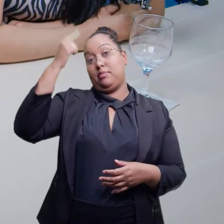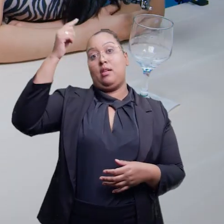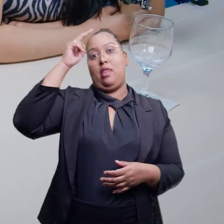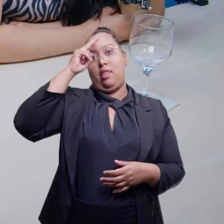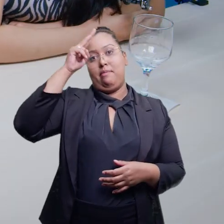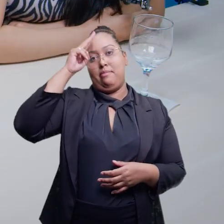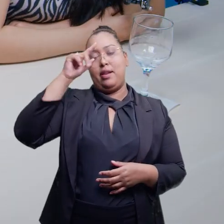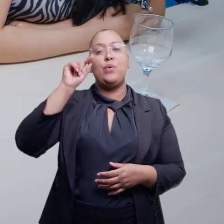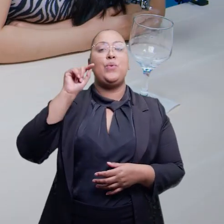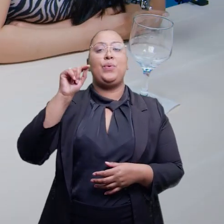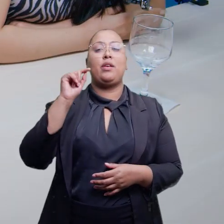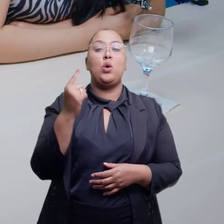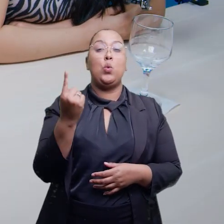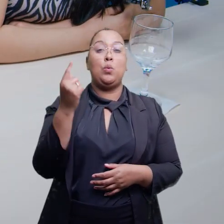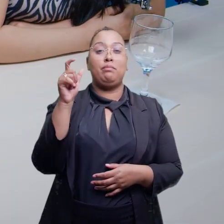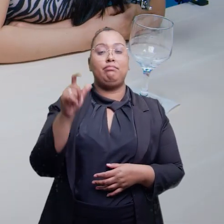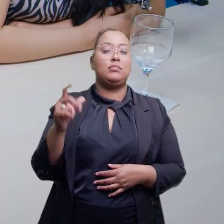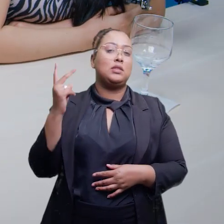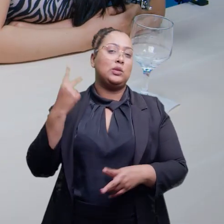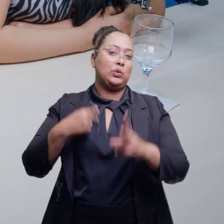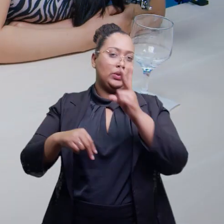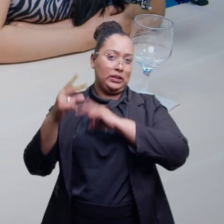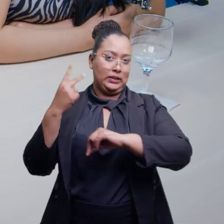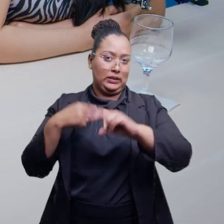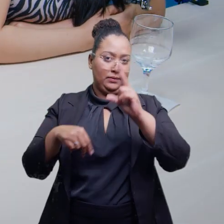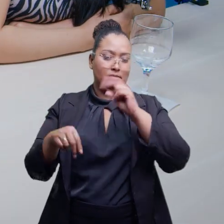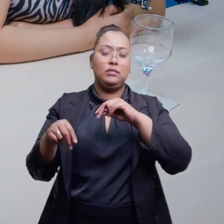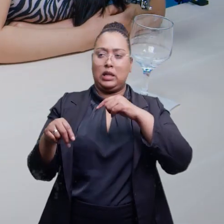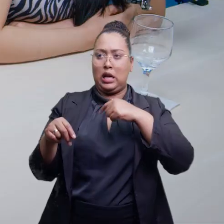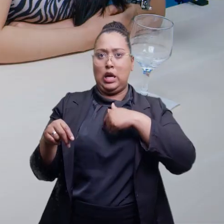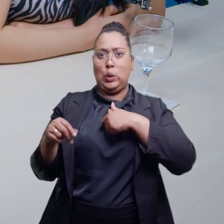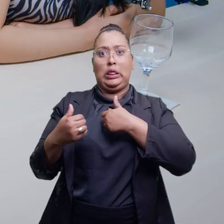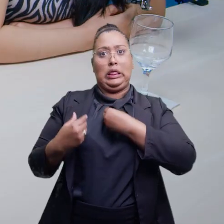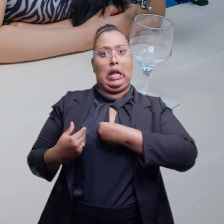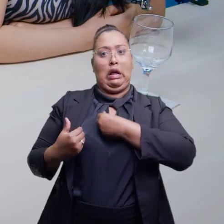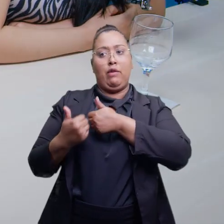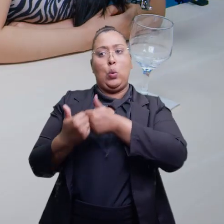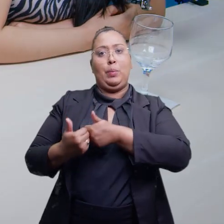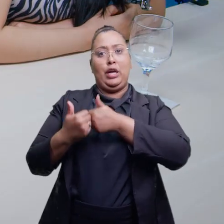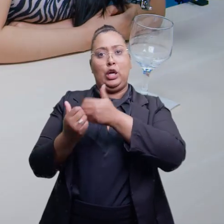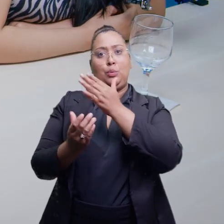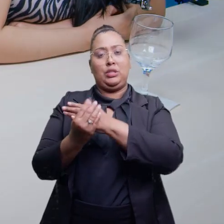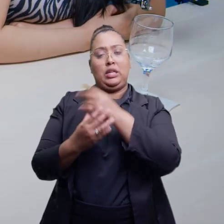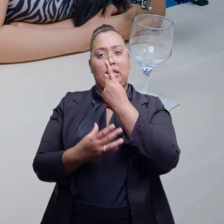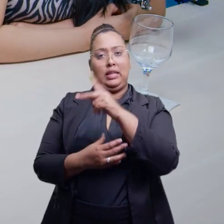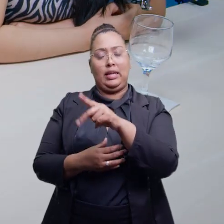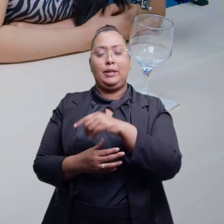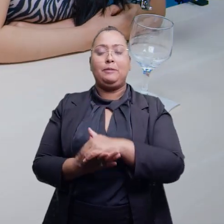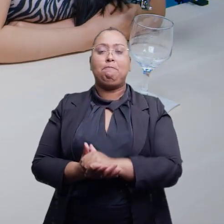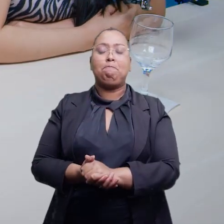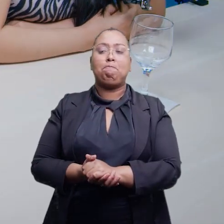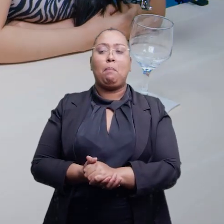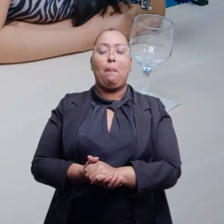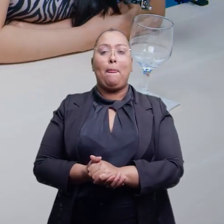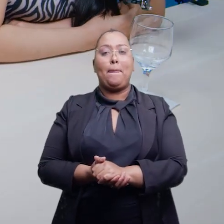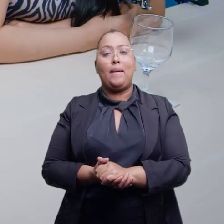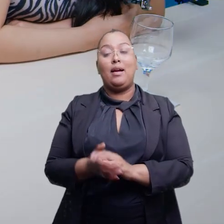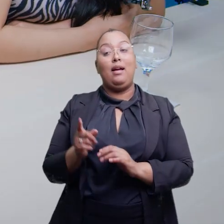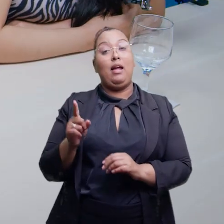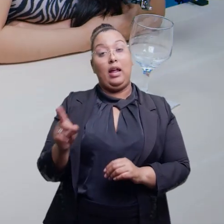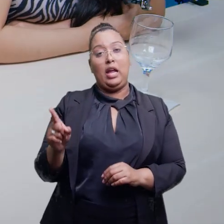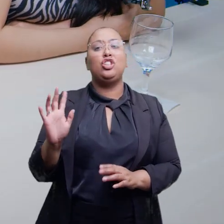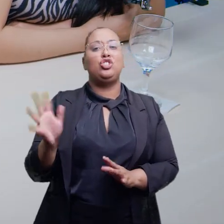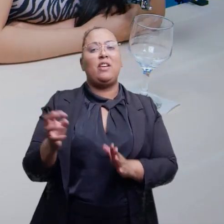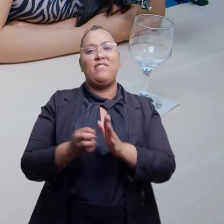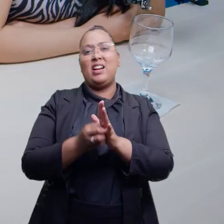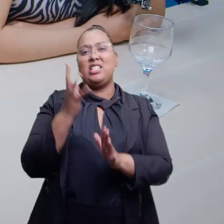lembro de uma adolescente que eu acompanhei o processo dela, e aí ela não queria, tinha